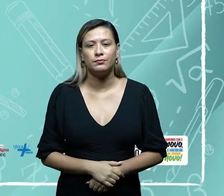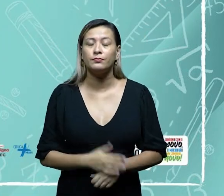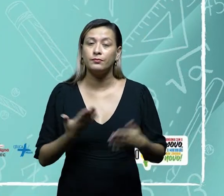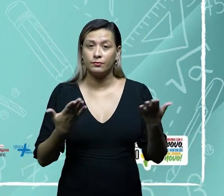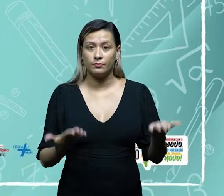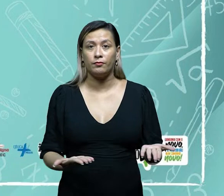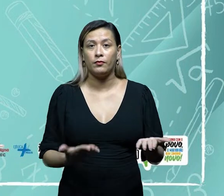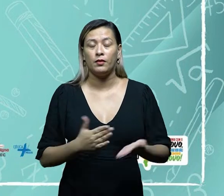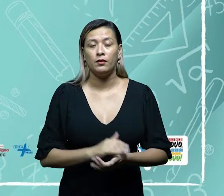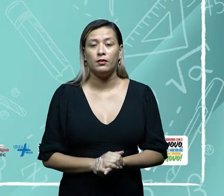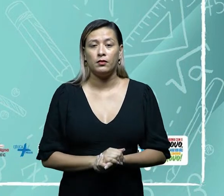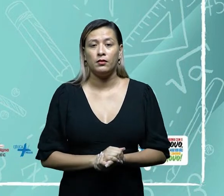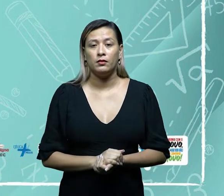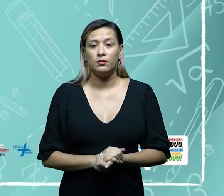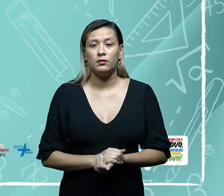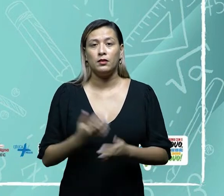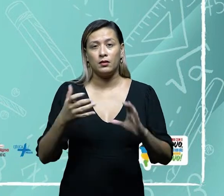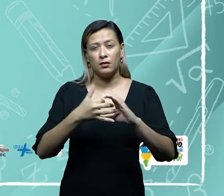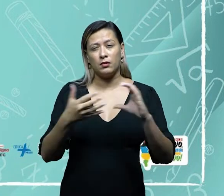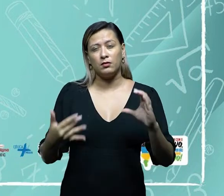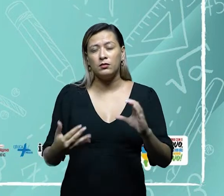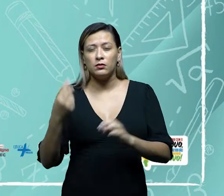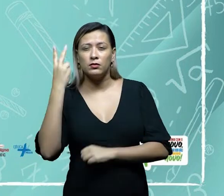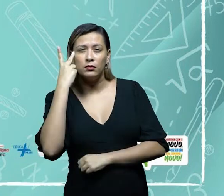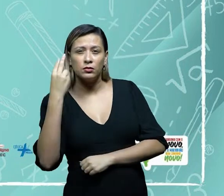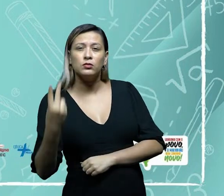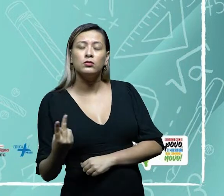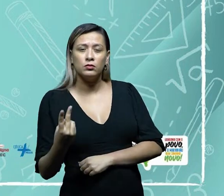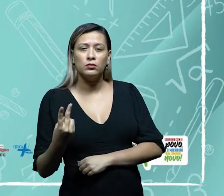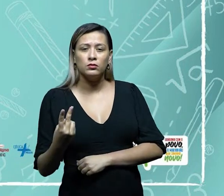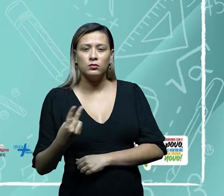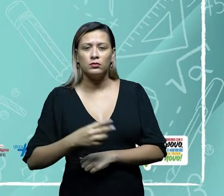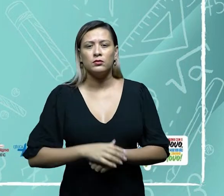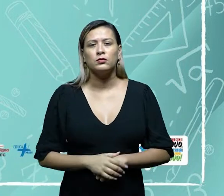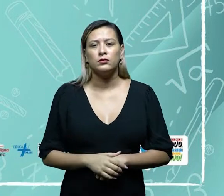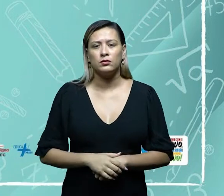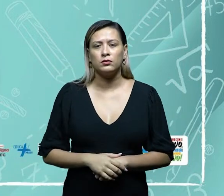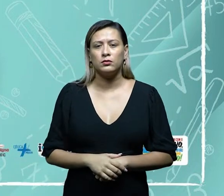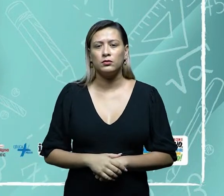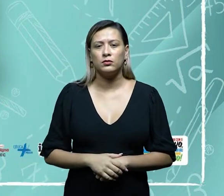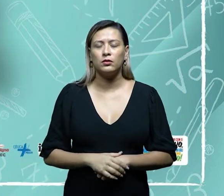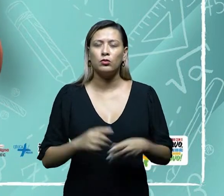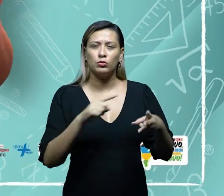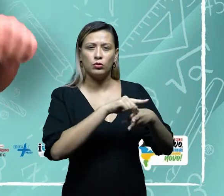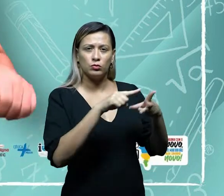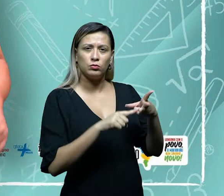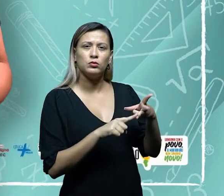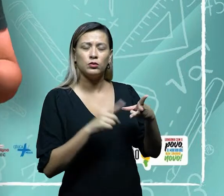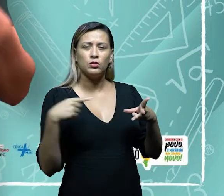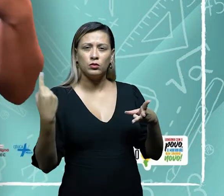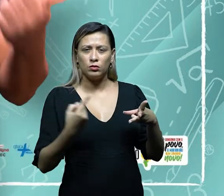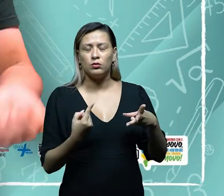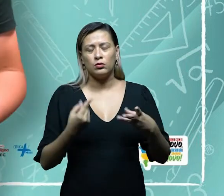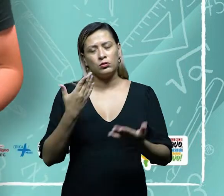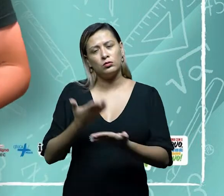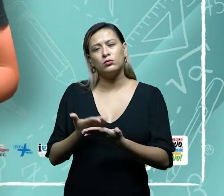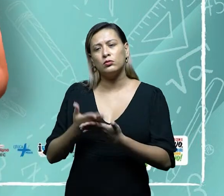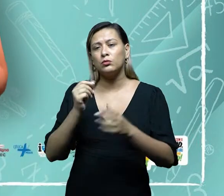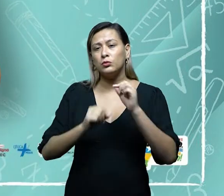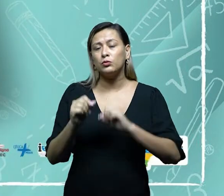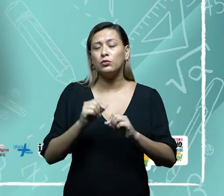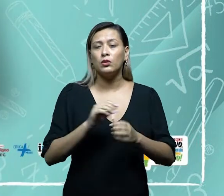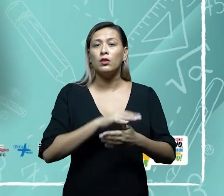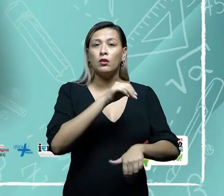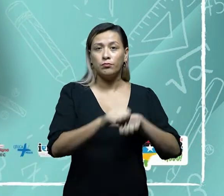essa característica, né, historicidade, esses 3 últimos itens que a gente falou, né, são que os direitos humanos são mutáveis, adaptáveis